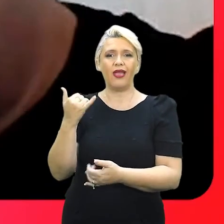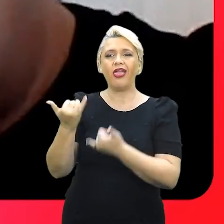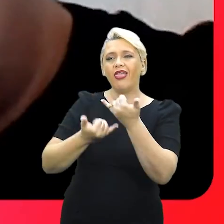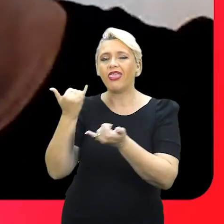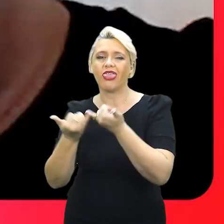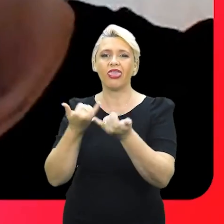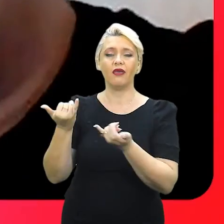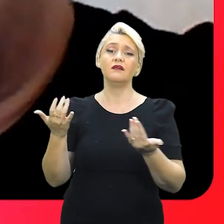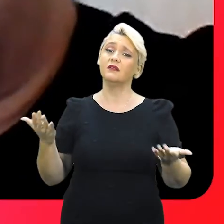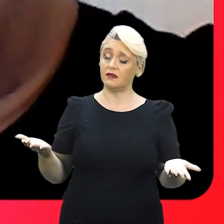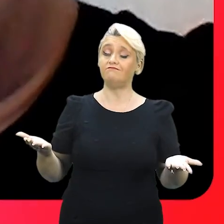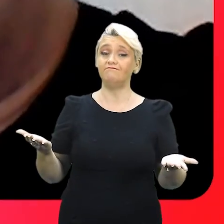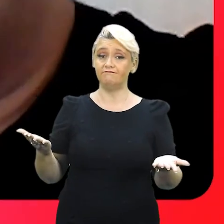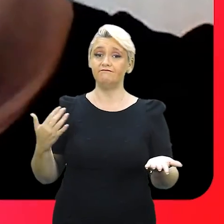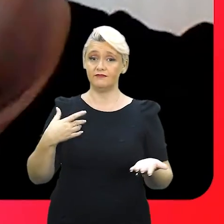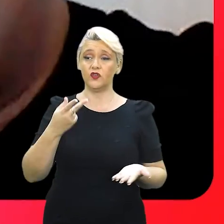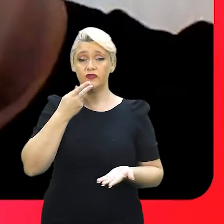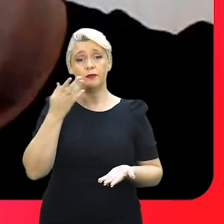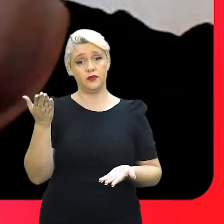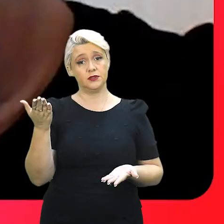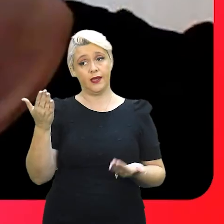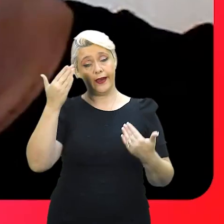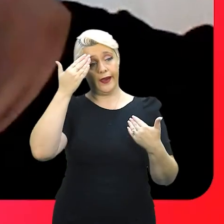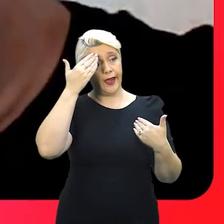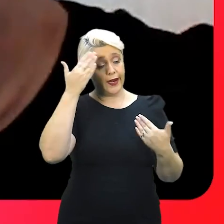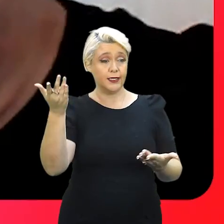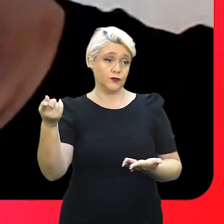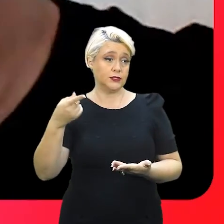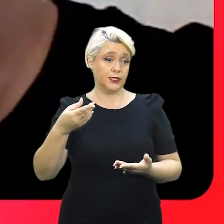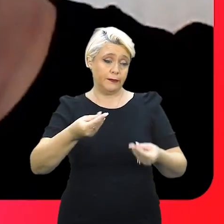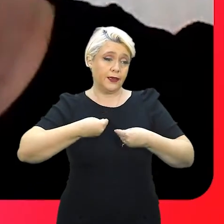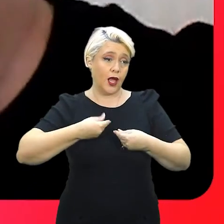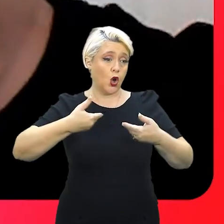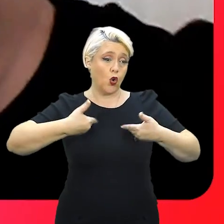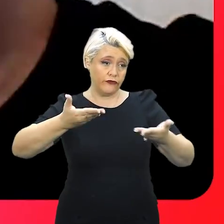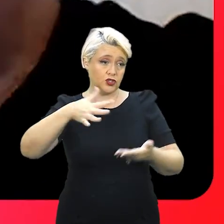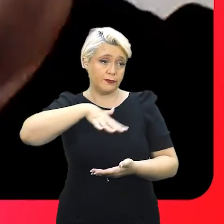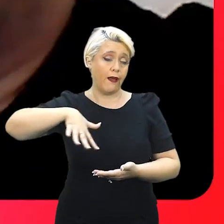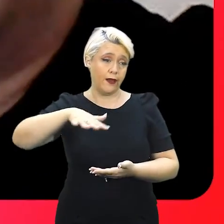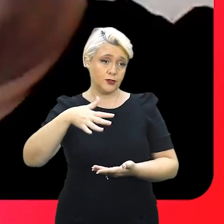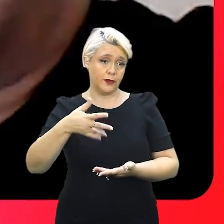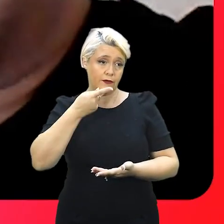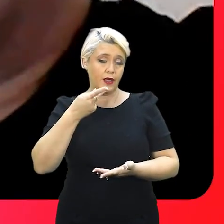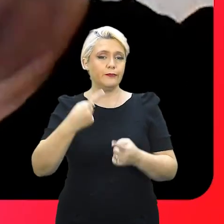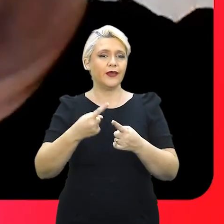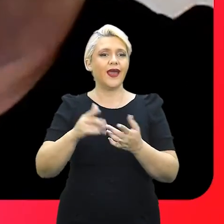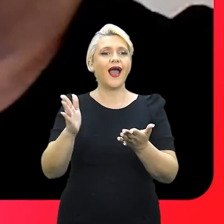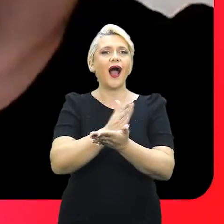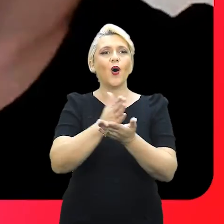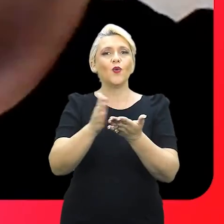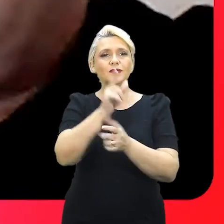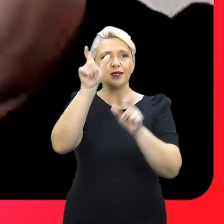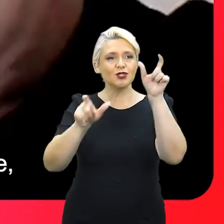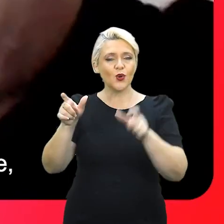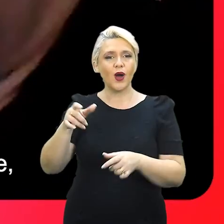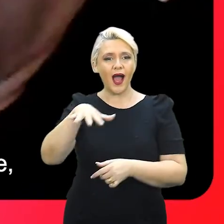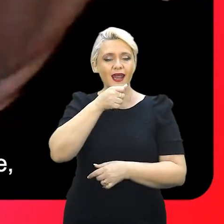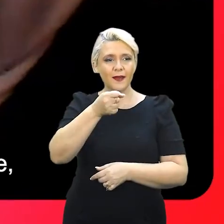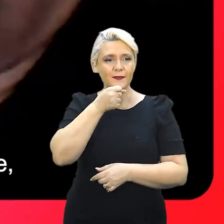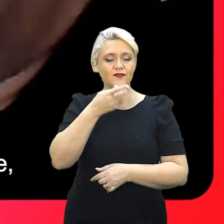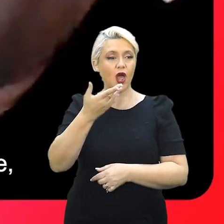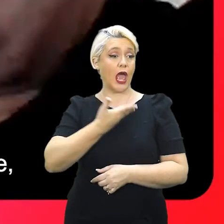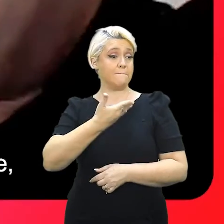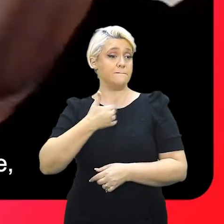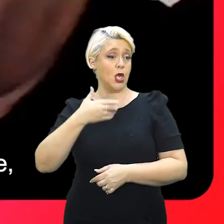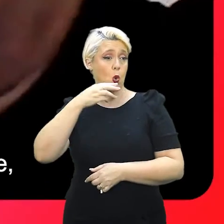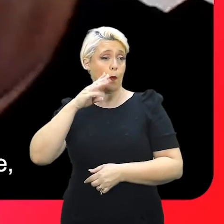brincadeira. Então, é isso que eu tenho a dizer para você. Agradeço você me dar esse espaço, porque tem gente na imprensa que acha que eu era amigo dele. Amigo dele como? Eu nunca